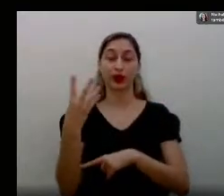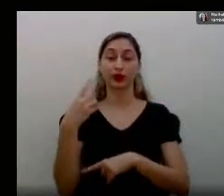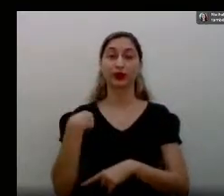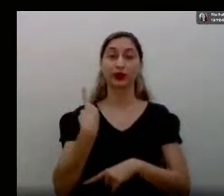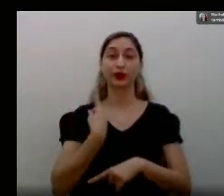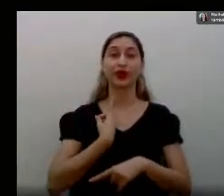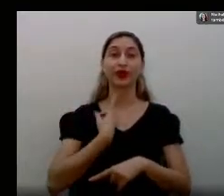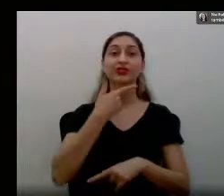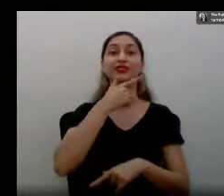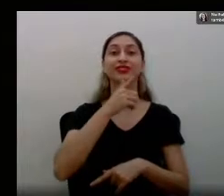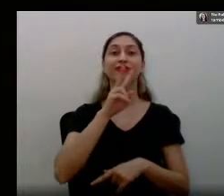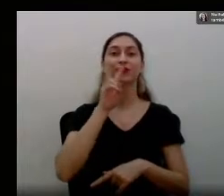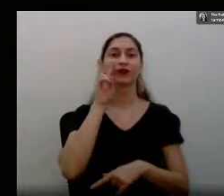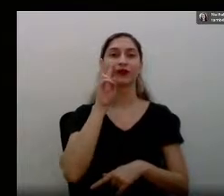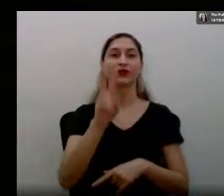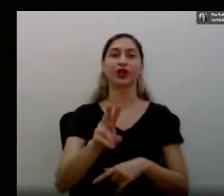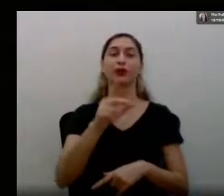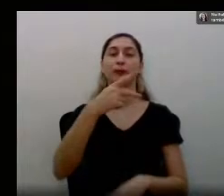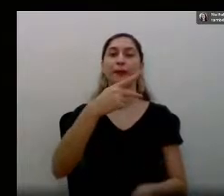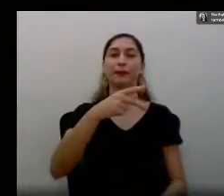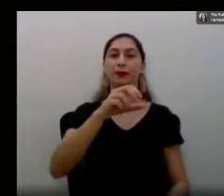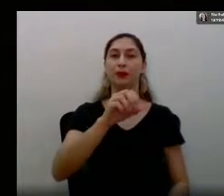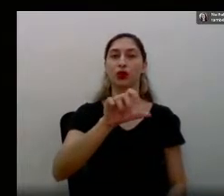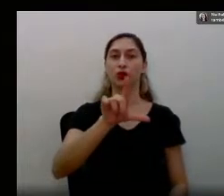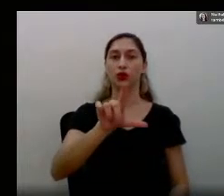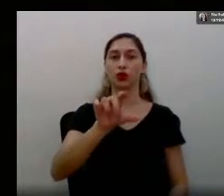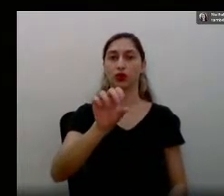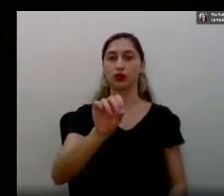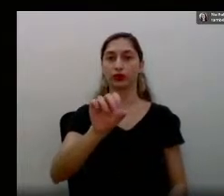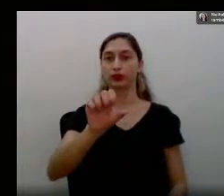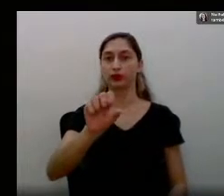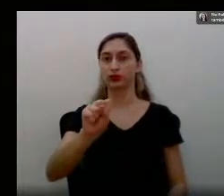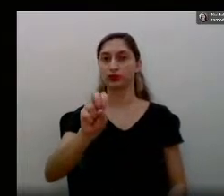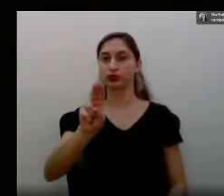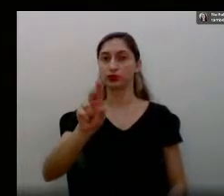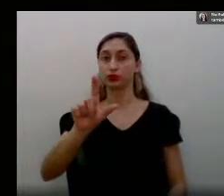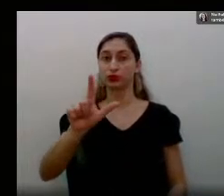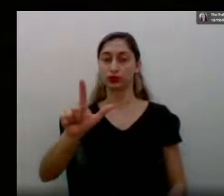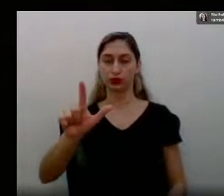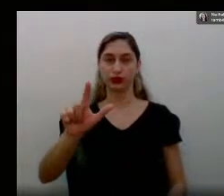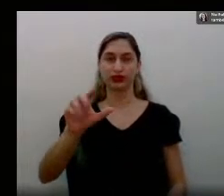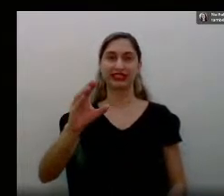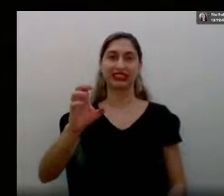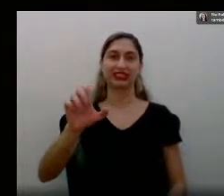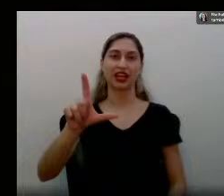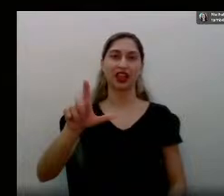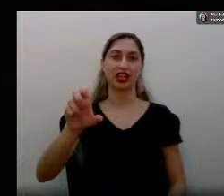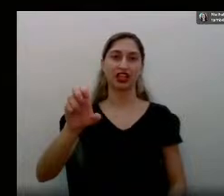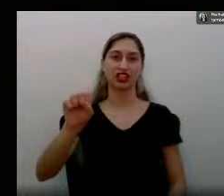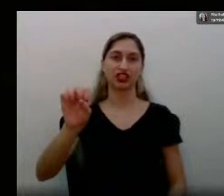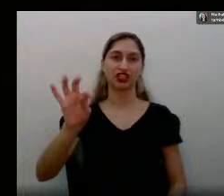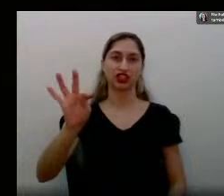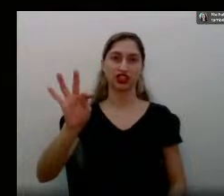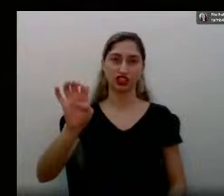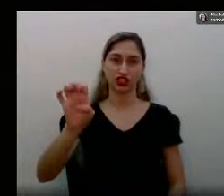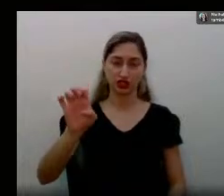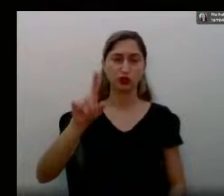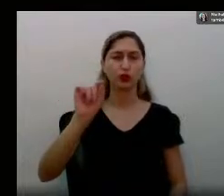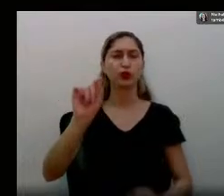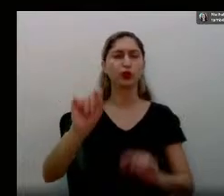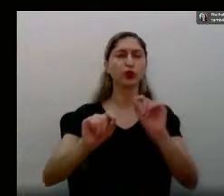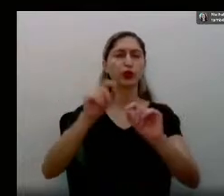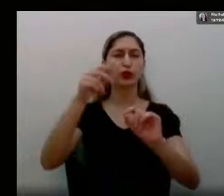o Pólo Sul Celeste tá beleza ok né então Cruzeiro do Sul nasce nesse horário